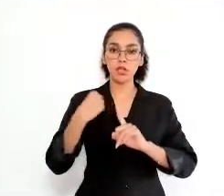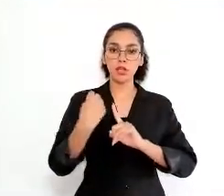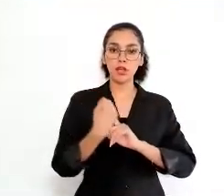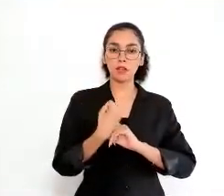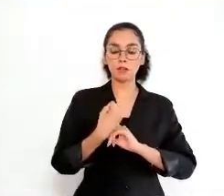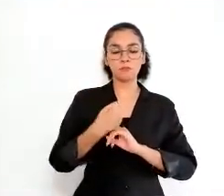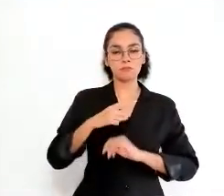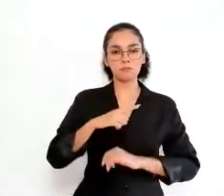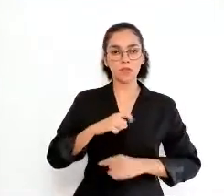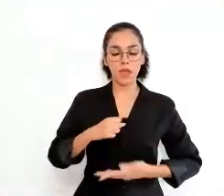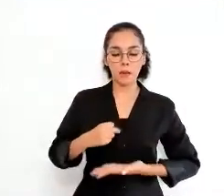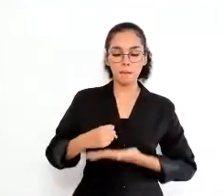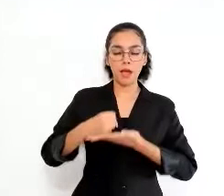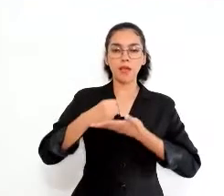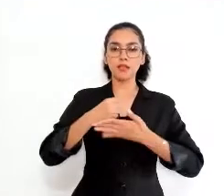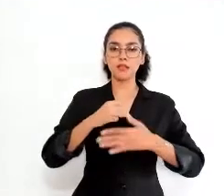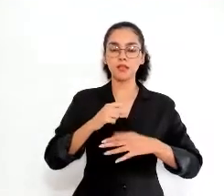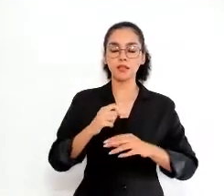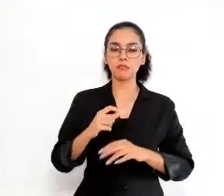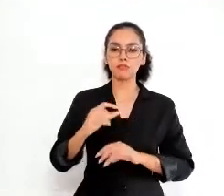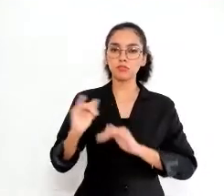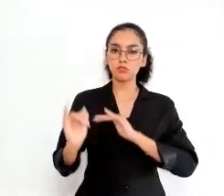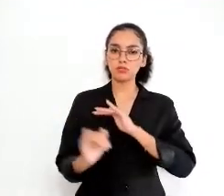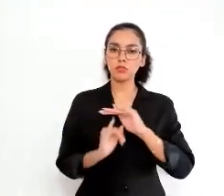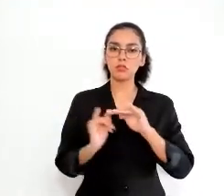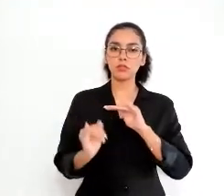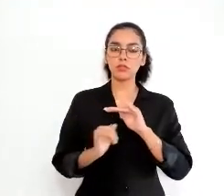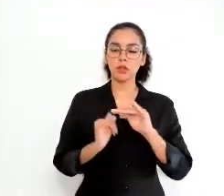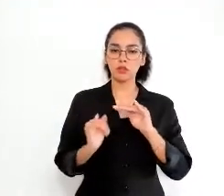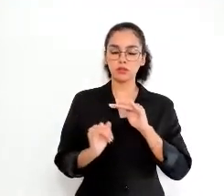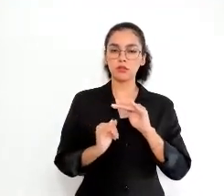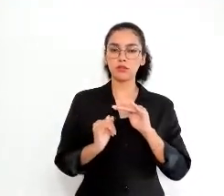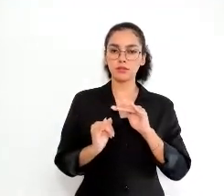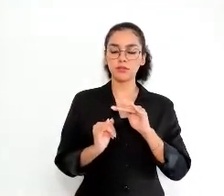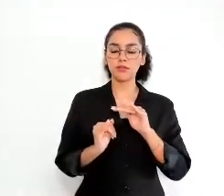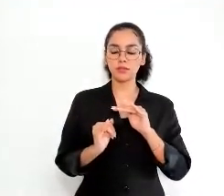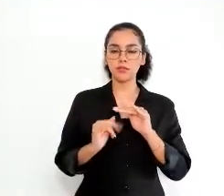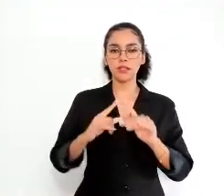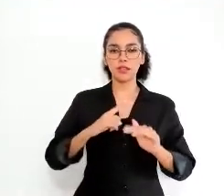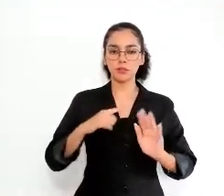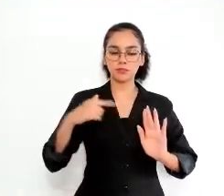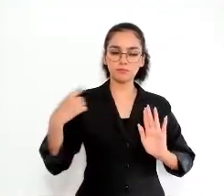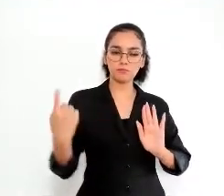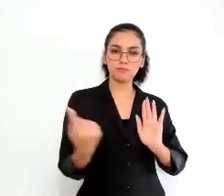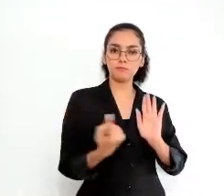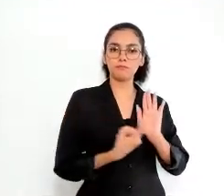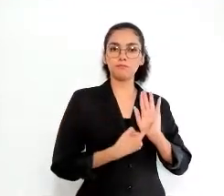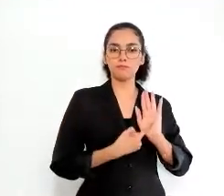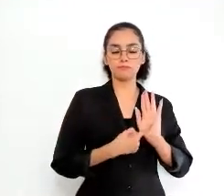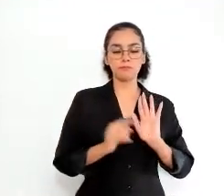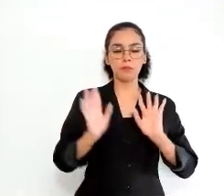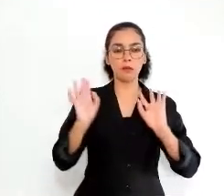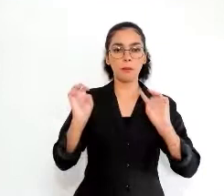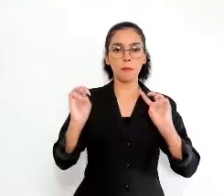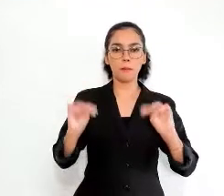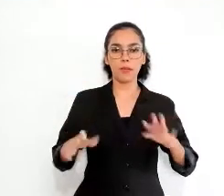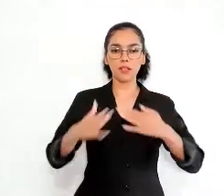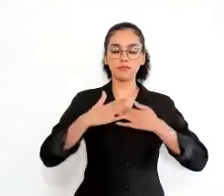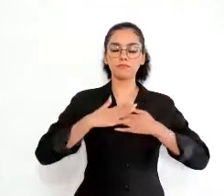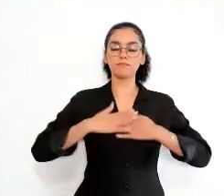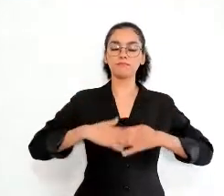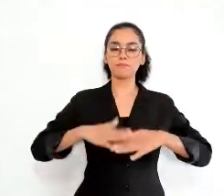em instituições genuinamente comprometidas com o bem-estar da